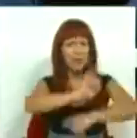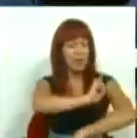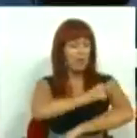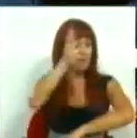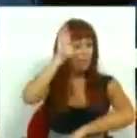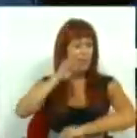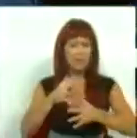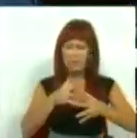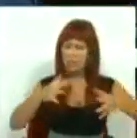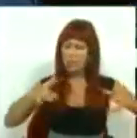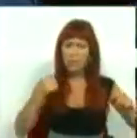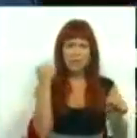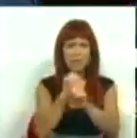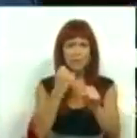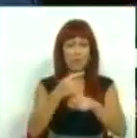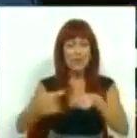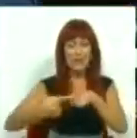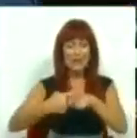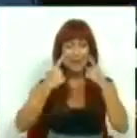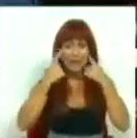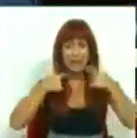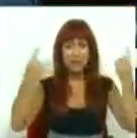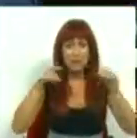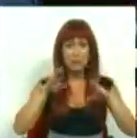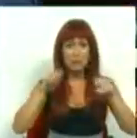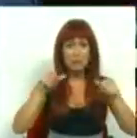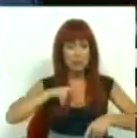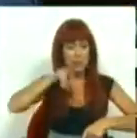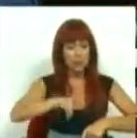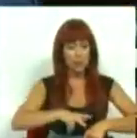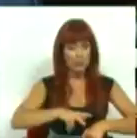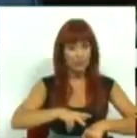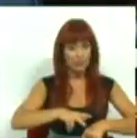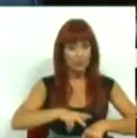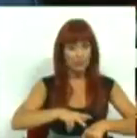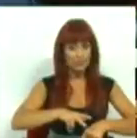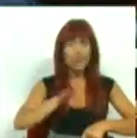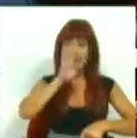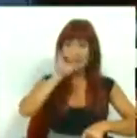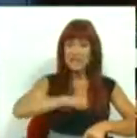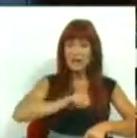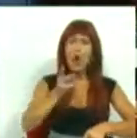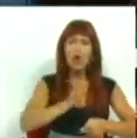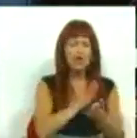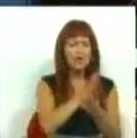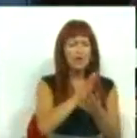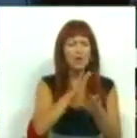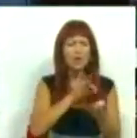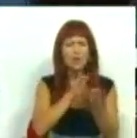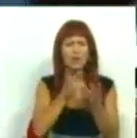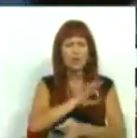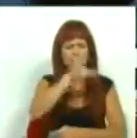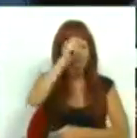Forças Armadas ampliarem as suas missões de interesse público em território nacional? Se sim, quais os vetores que o Sr.